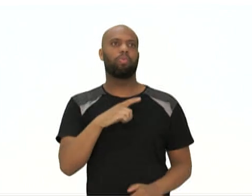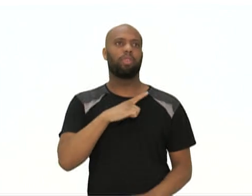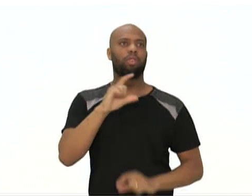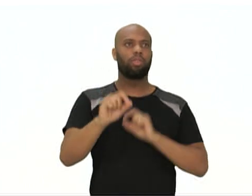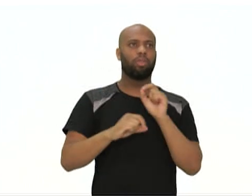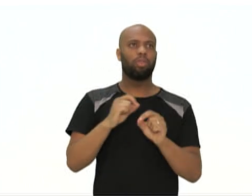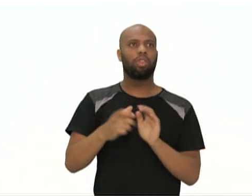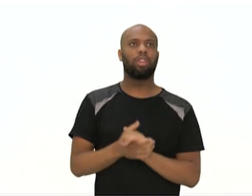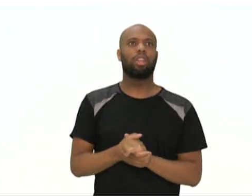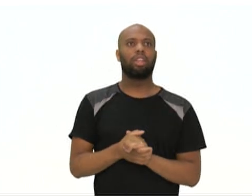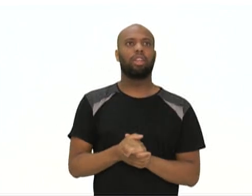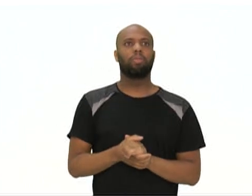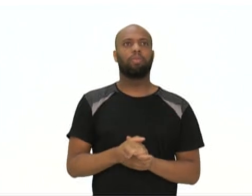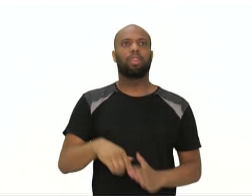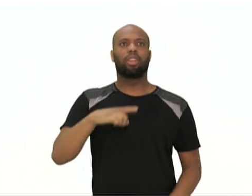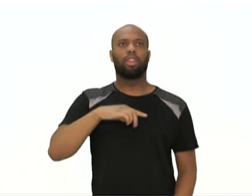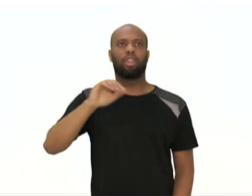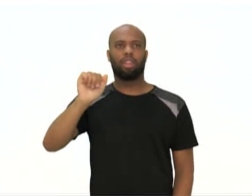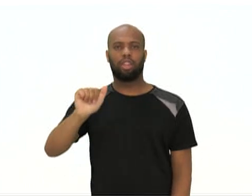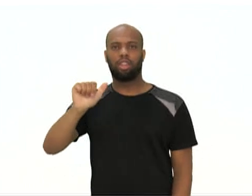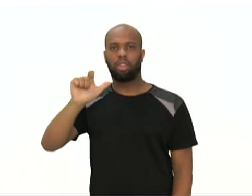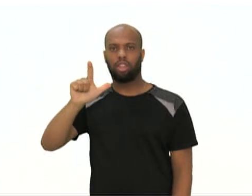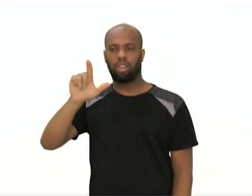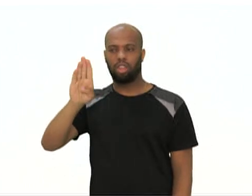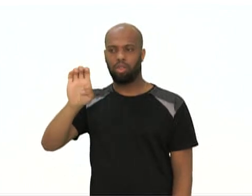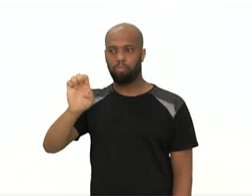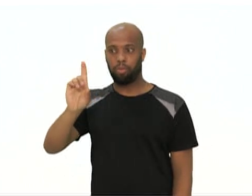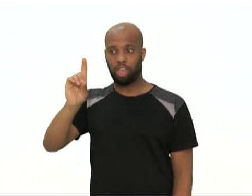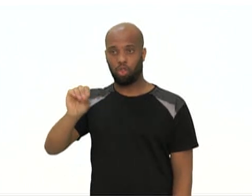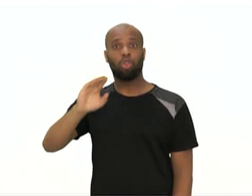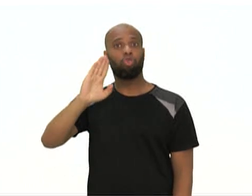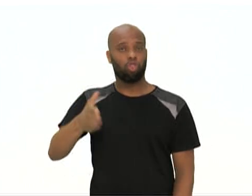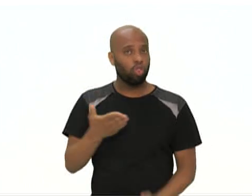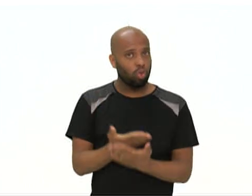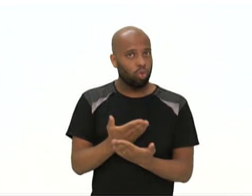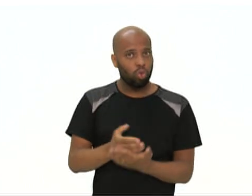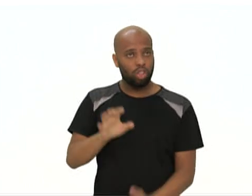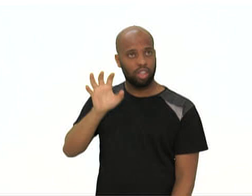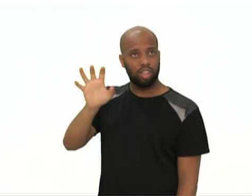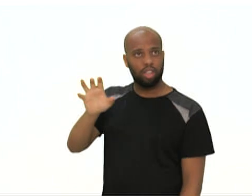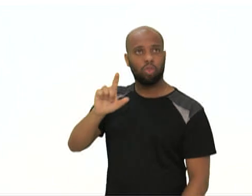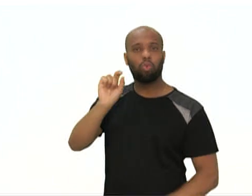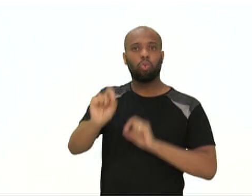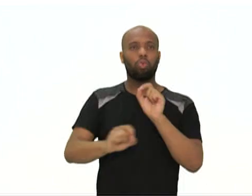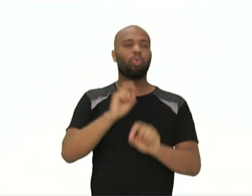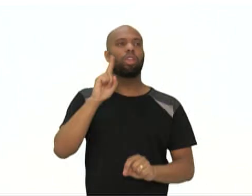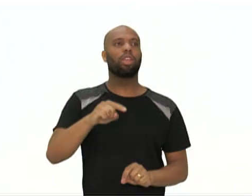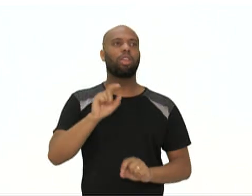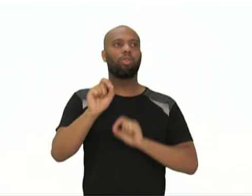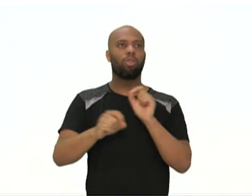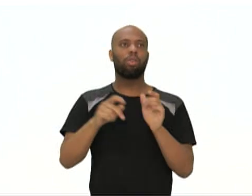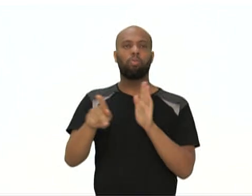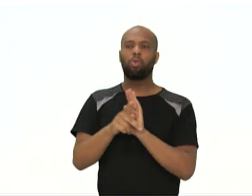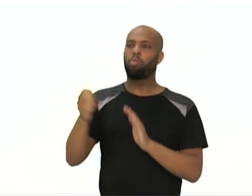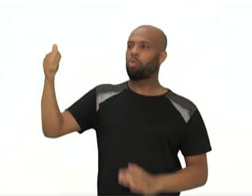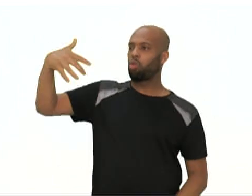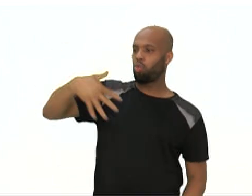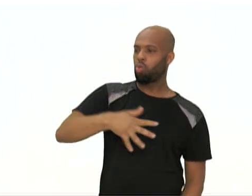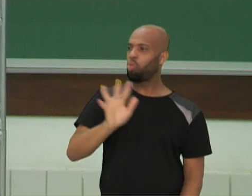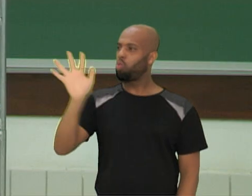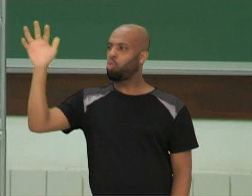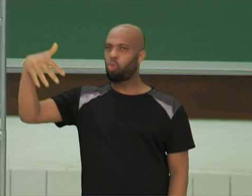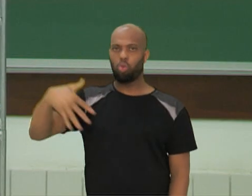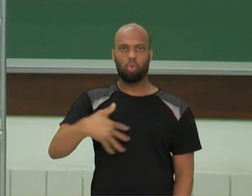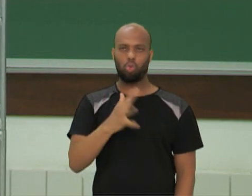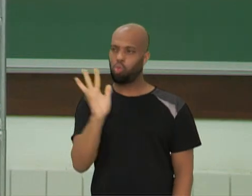Albedo. O albedo, você lembra, estudante, nós já falamos sobre isso, que o albedo é o índice de reflectância da luz solar